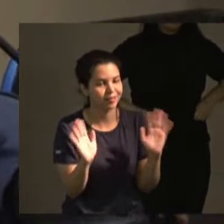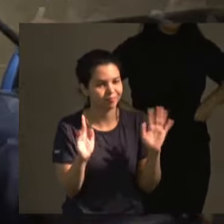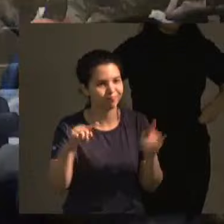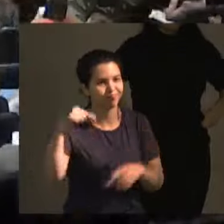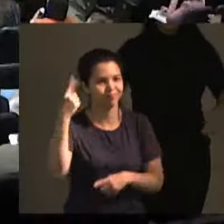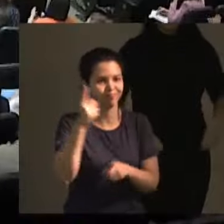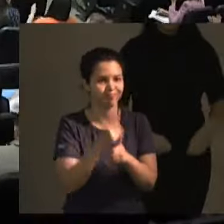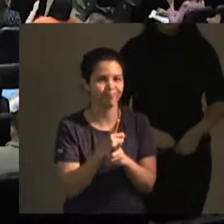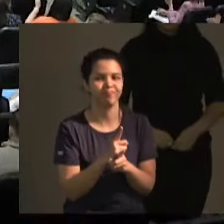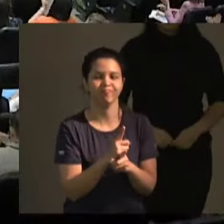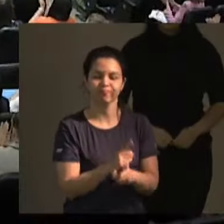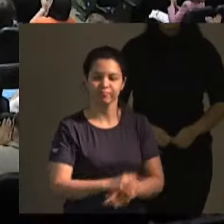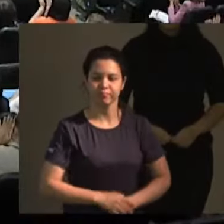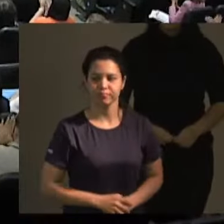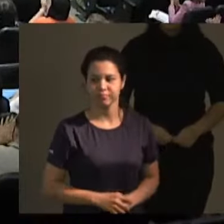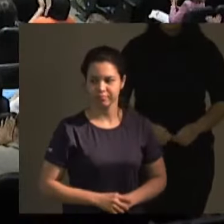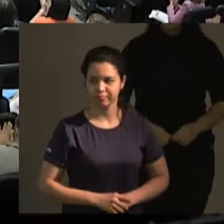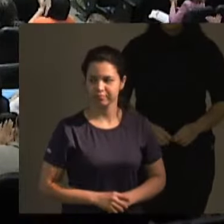oportunidade.